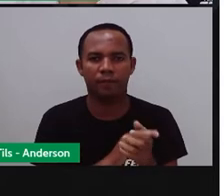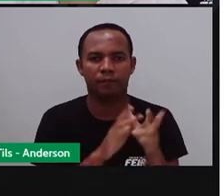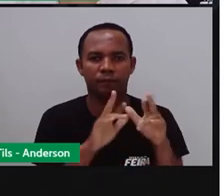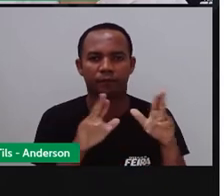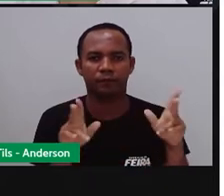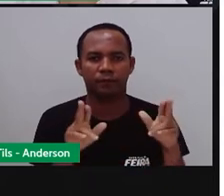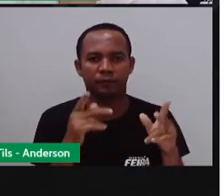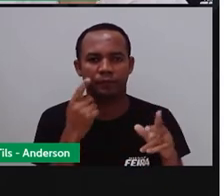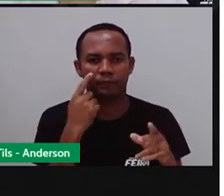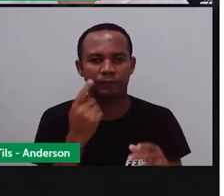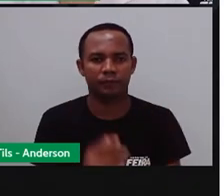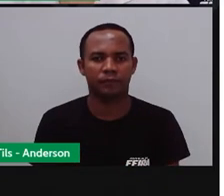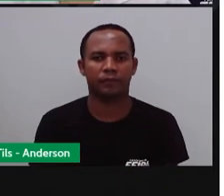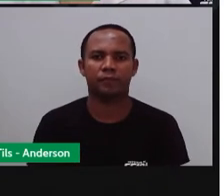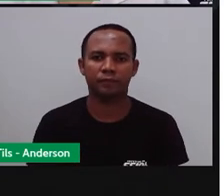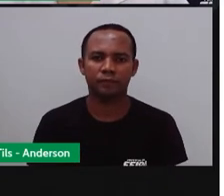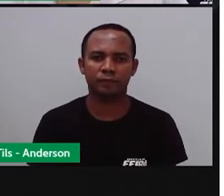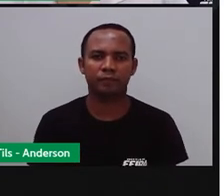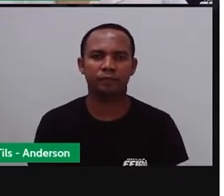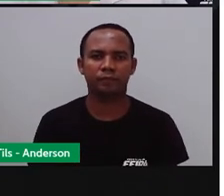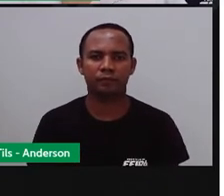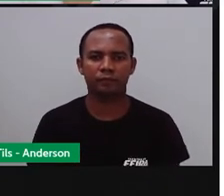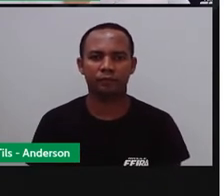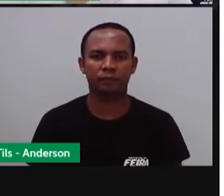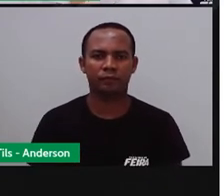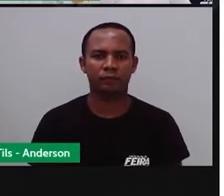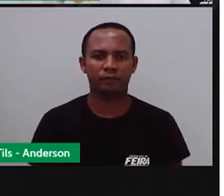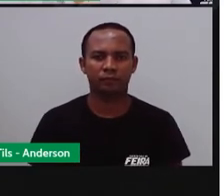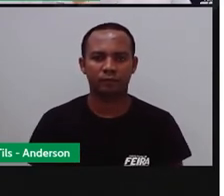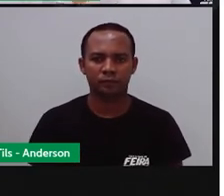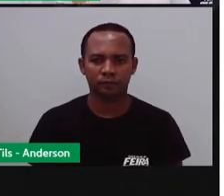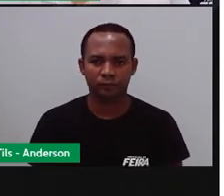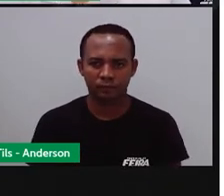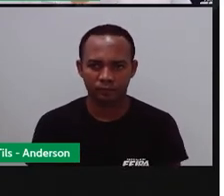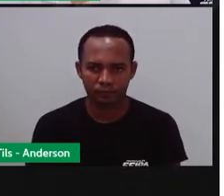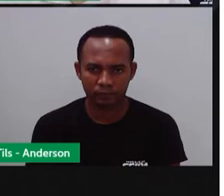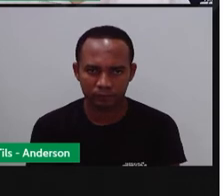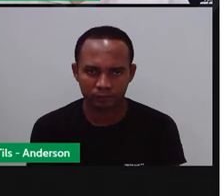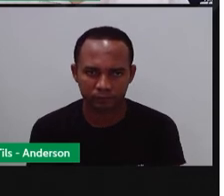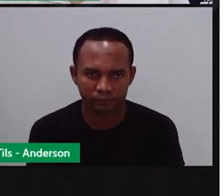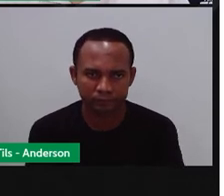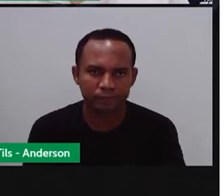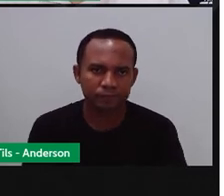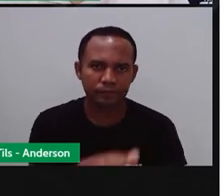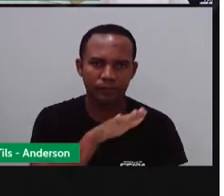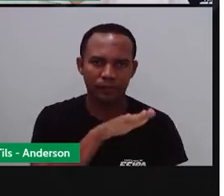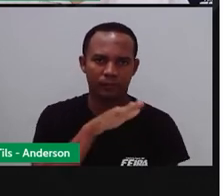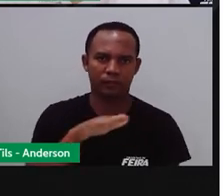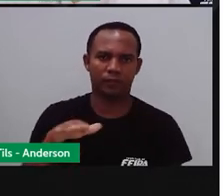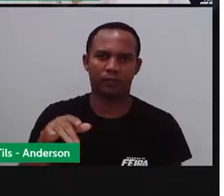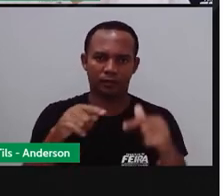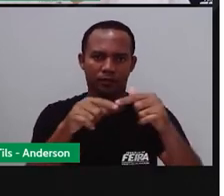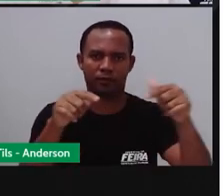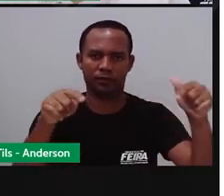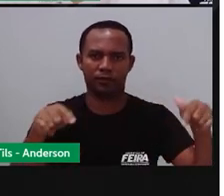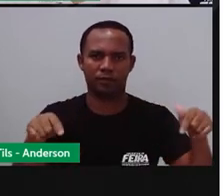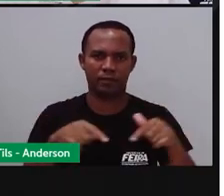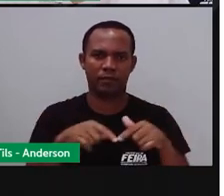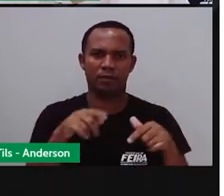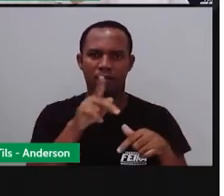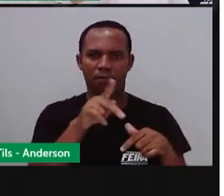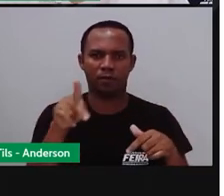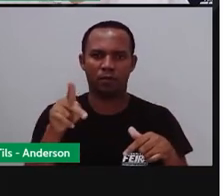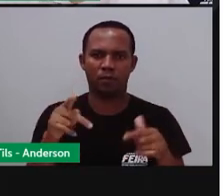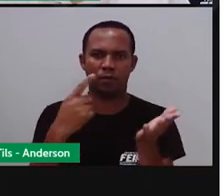hoje, Anderson. Então vamos ler aqui. Primeiro, as crianças da sala da professora Isabel combinaram de